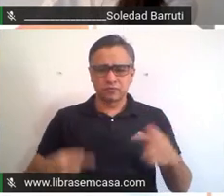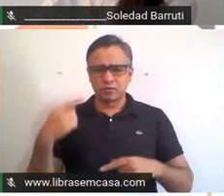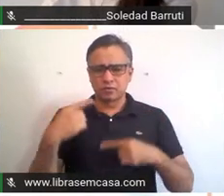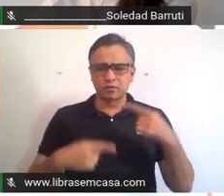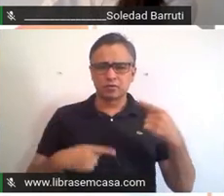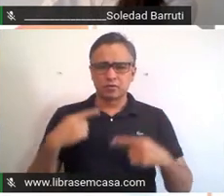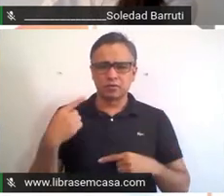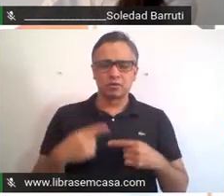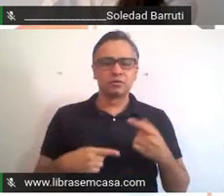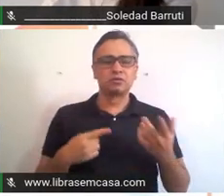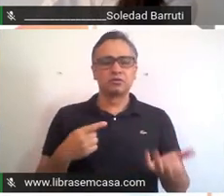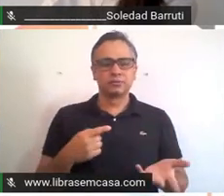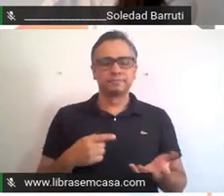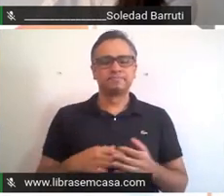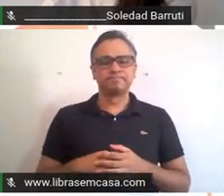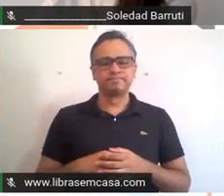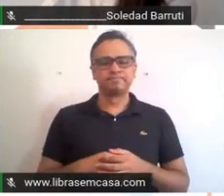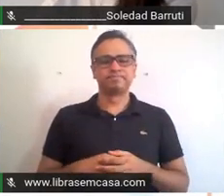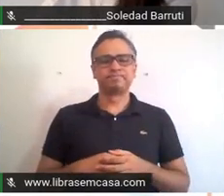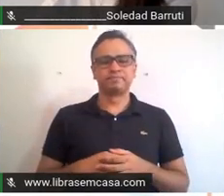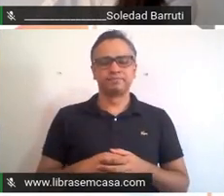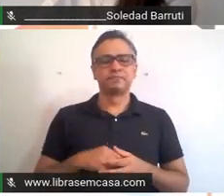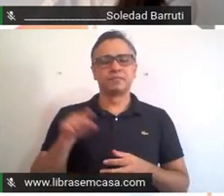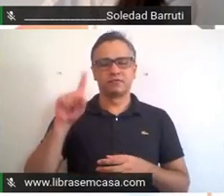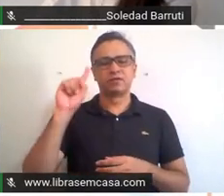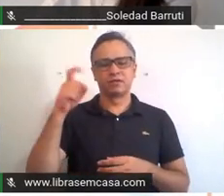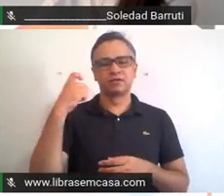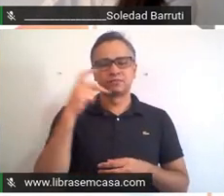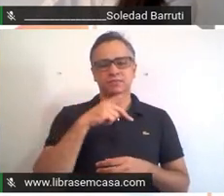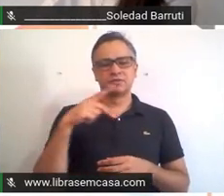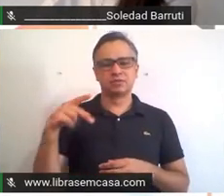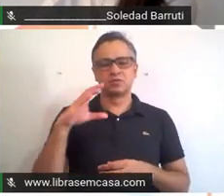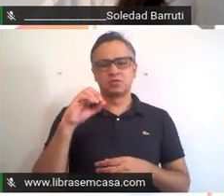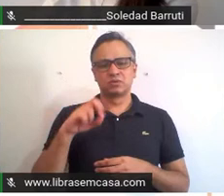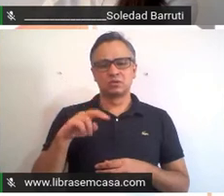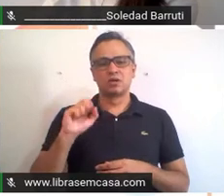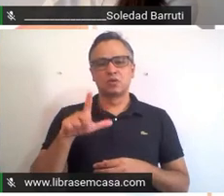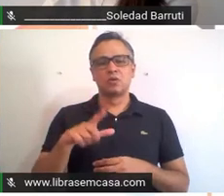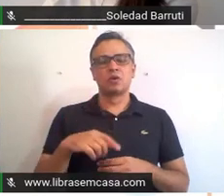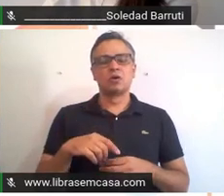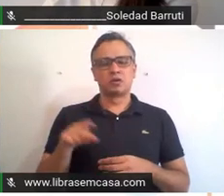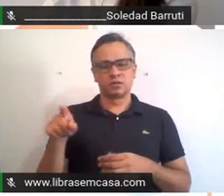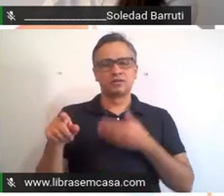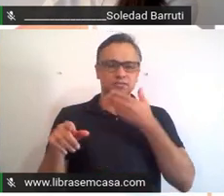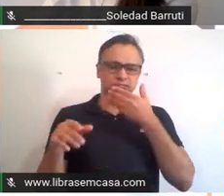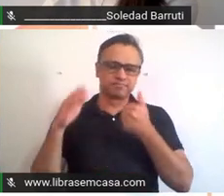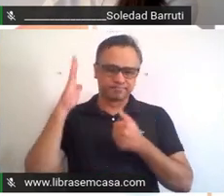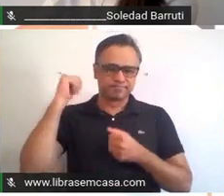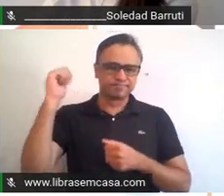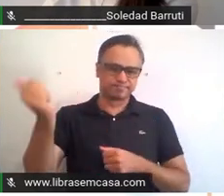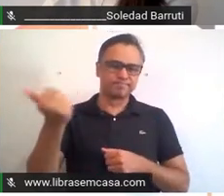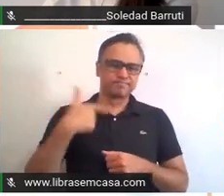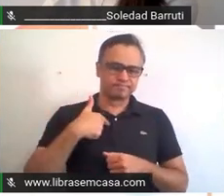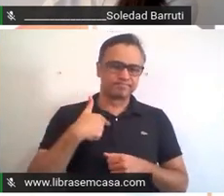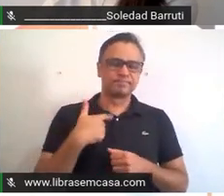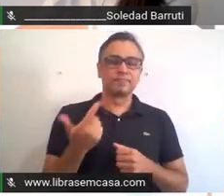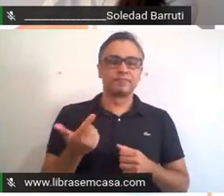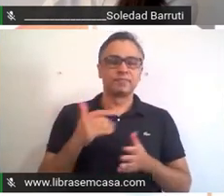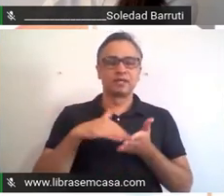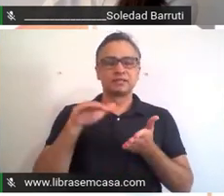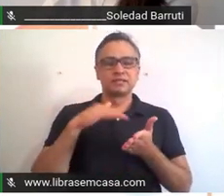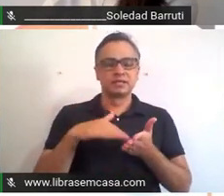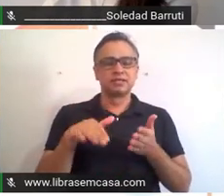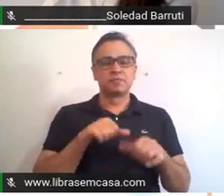mais propriedade do que eu. E no caso, por exemplo, quando a gente pensa em mudanças climáticas, a Secretaria de Mudança do Clima